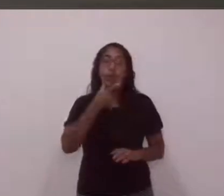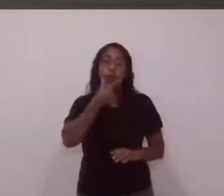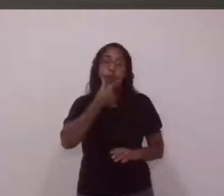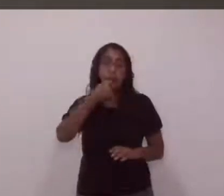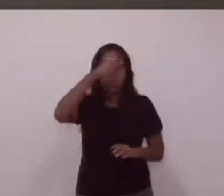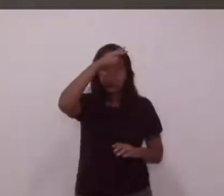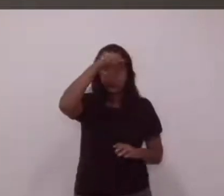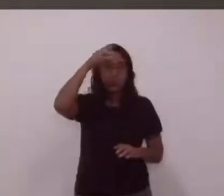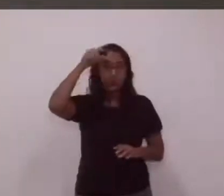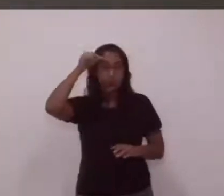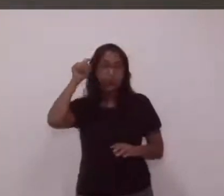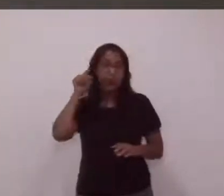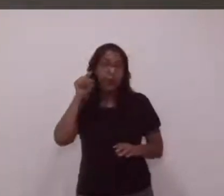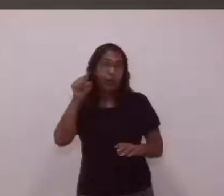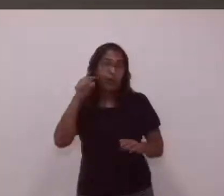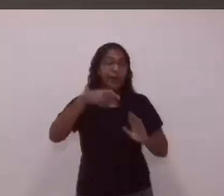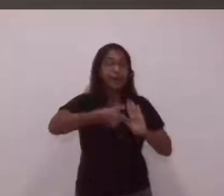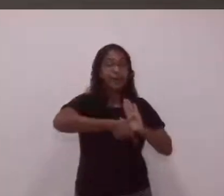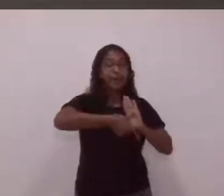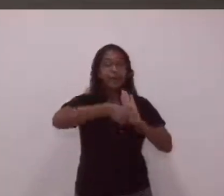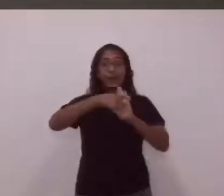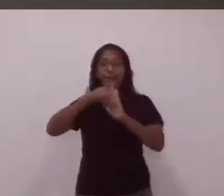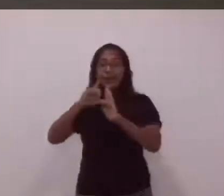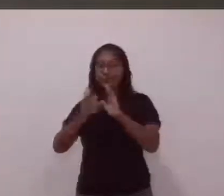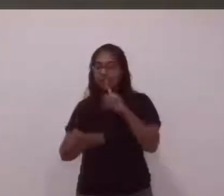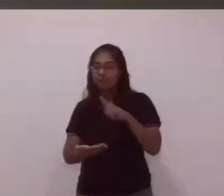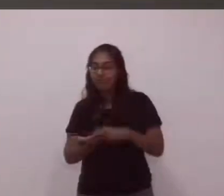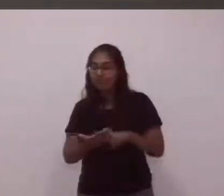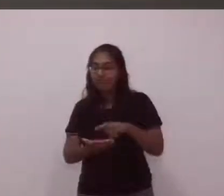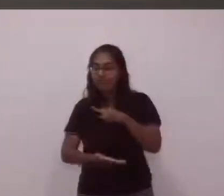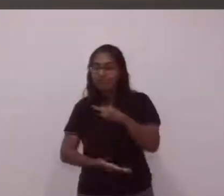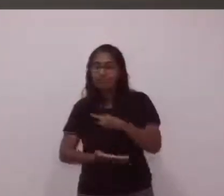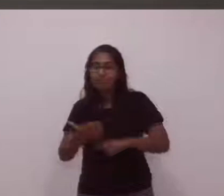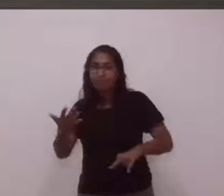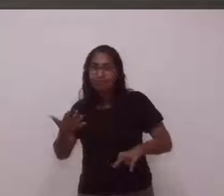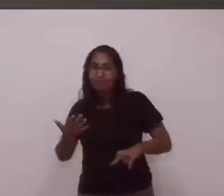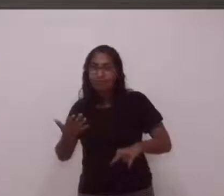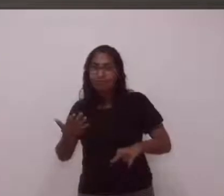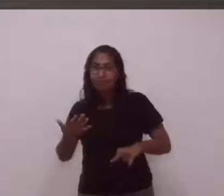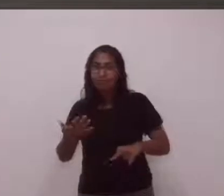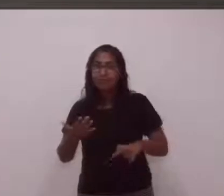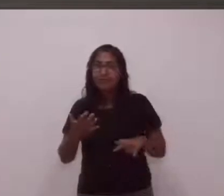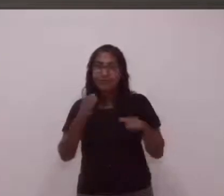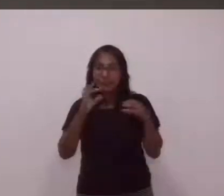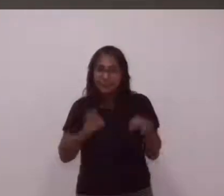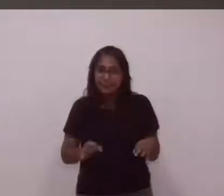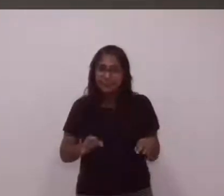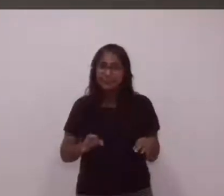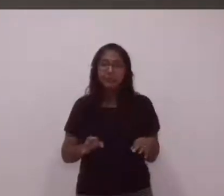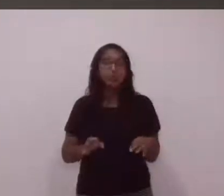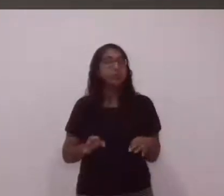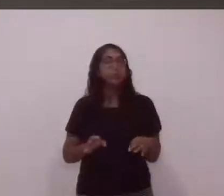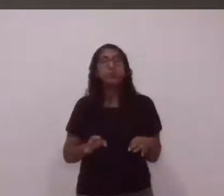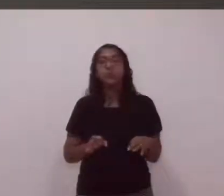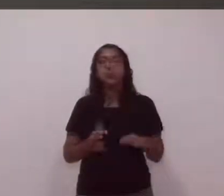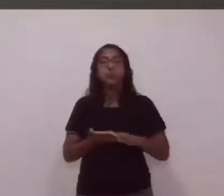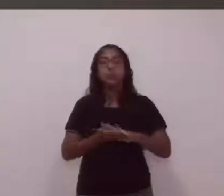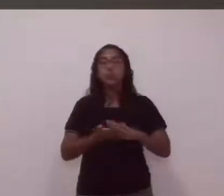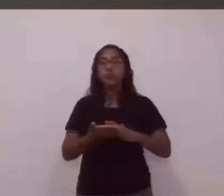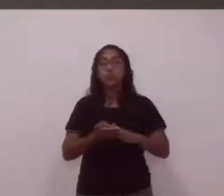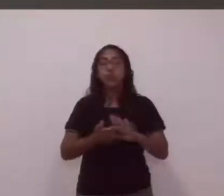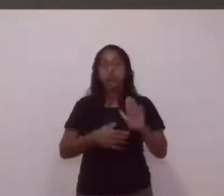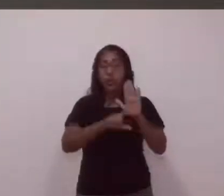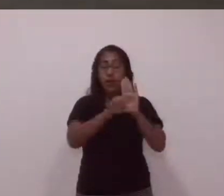aprovou um convênio antecipadamente com o Estado não aprovou antecipadamente um convênio por esse legislativo